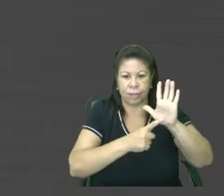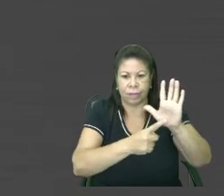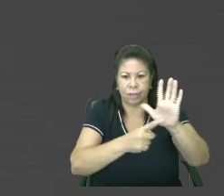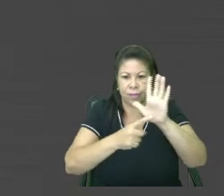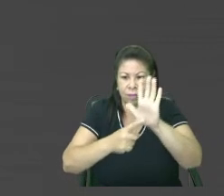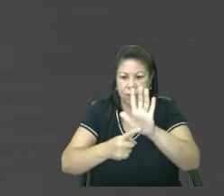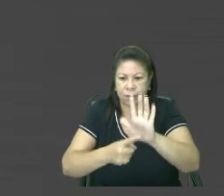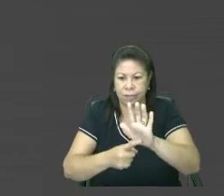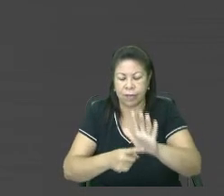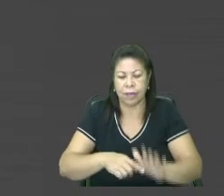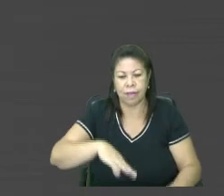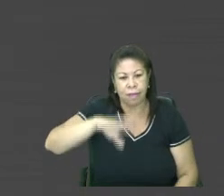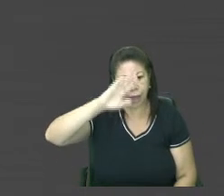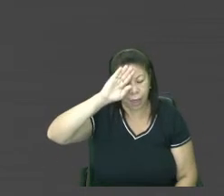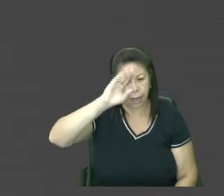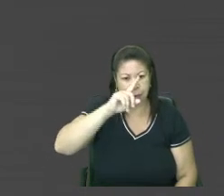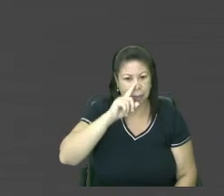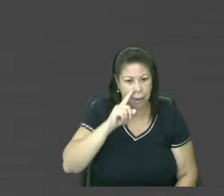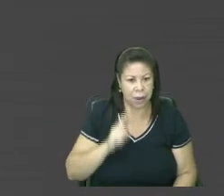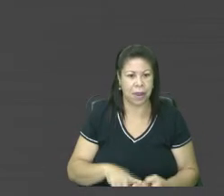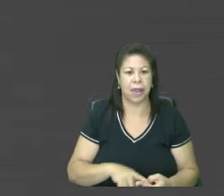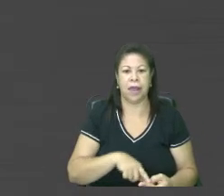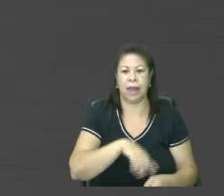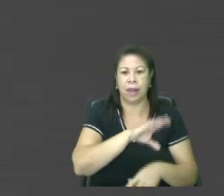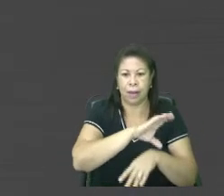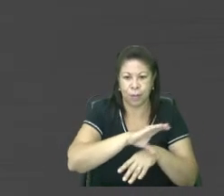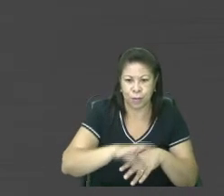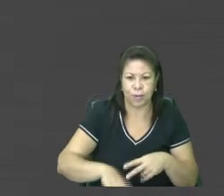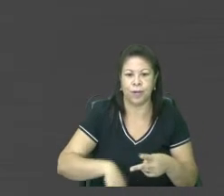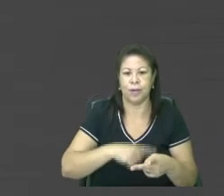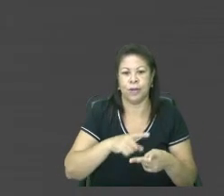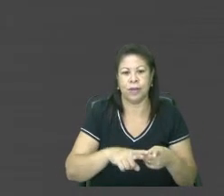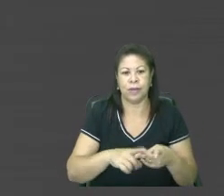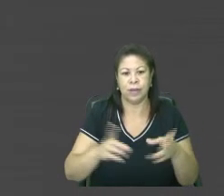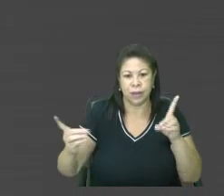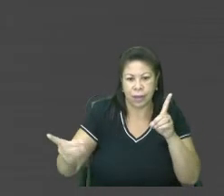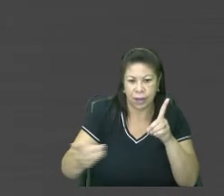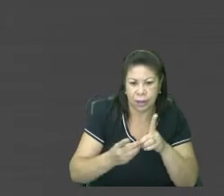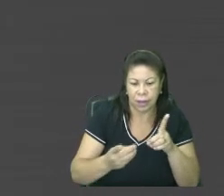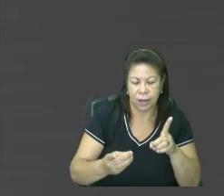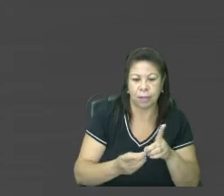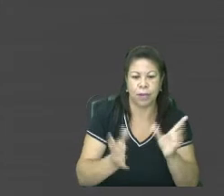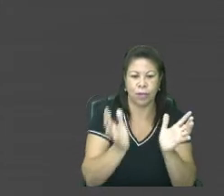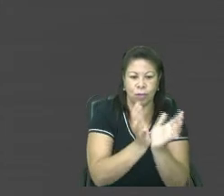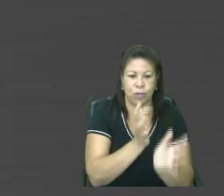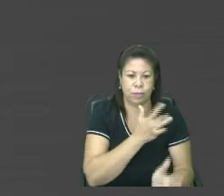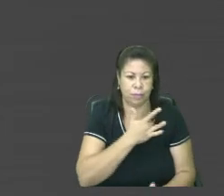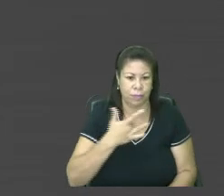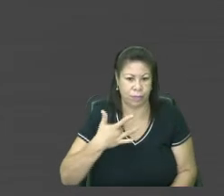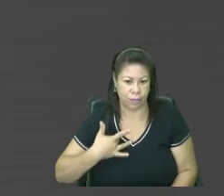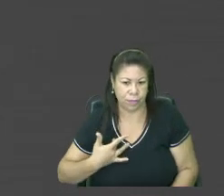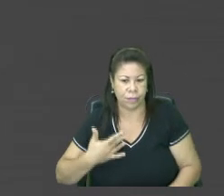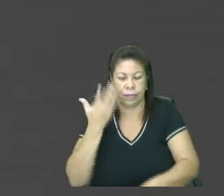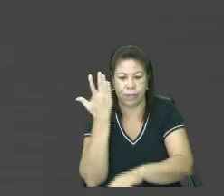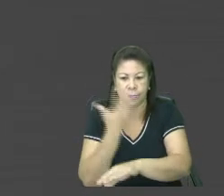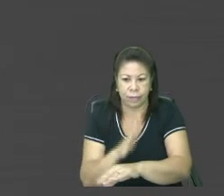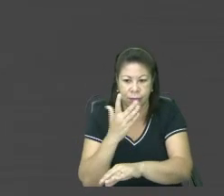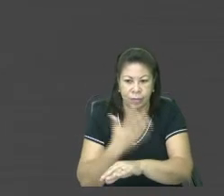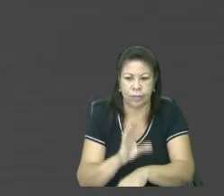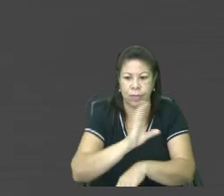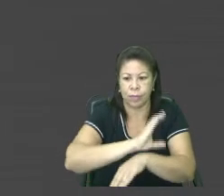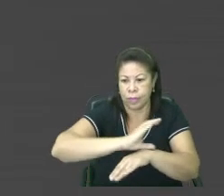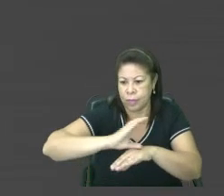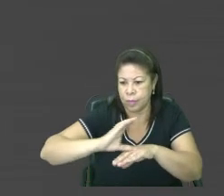aqui as fotinhas para a gente ver, né? Olha lá. Atendimento com as nossas unidades de saúde, capacitações que a gente recebe e